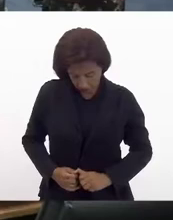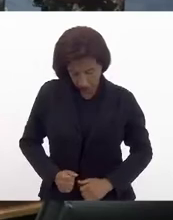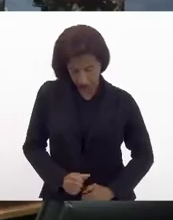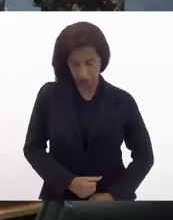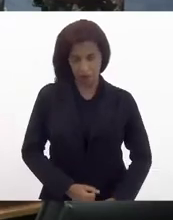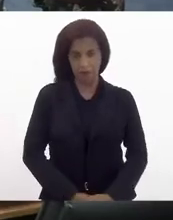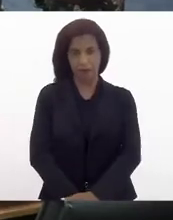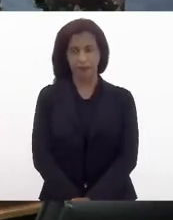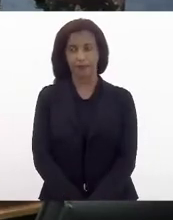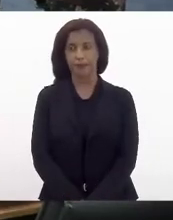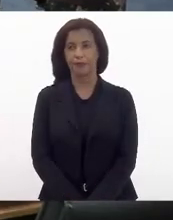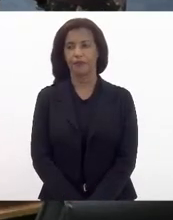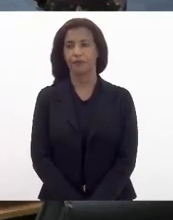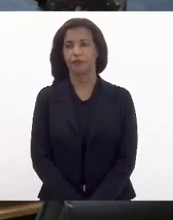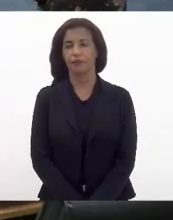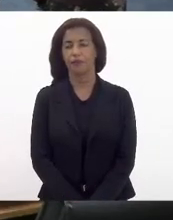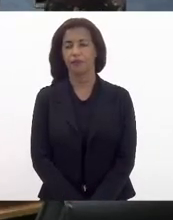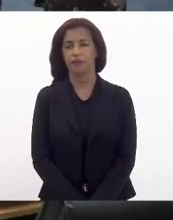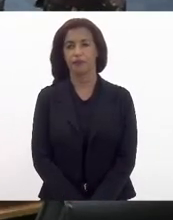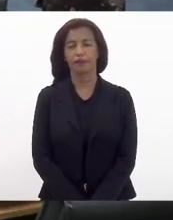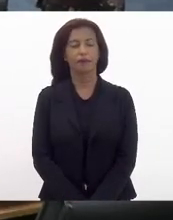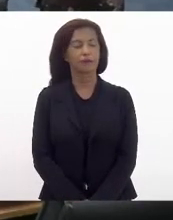E aí